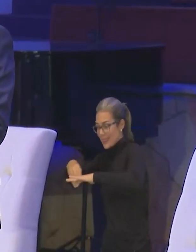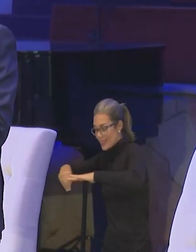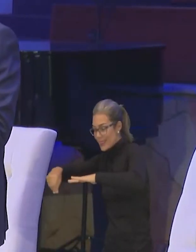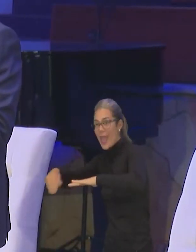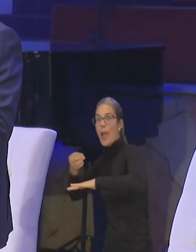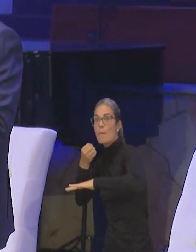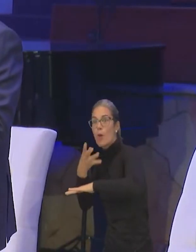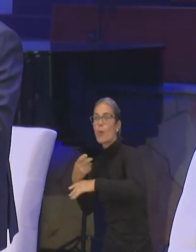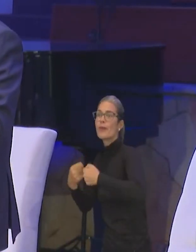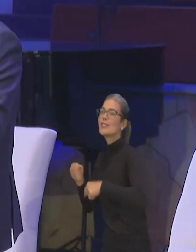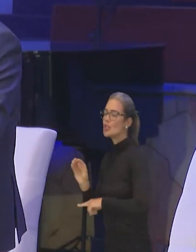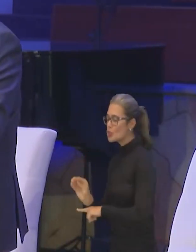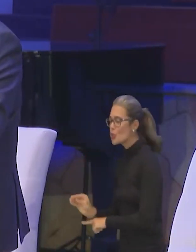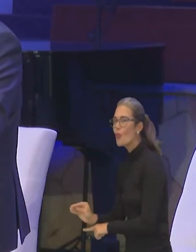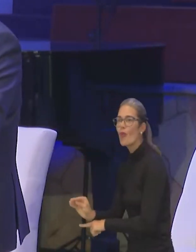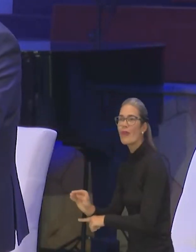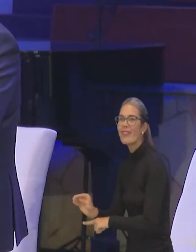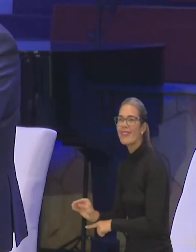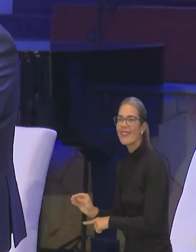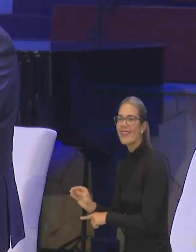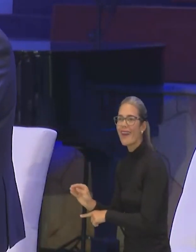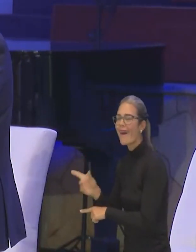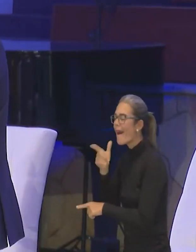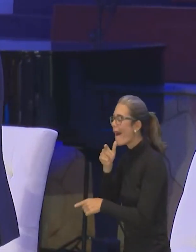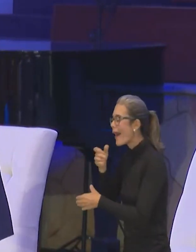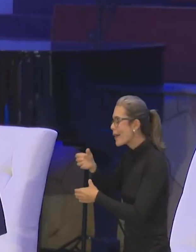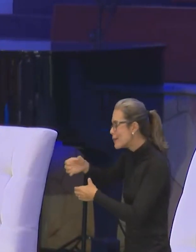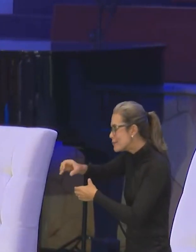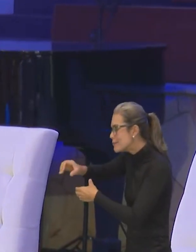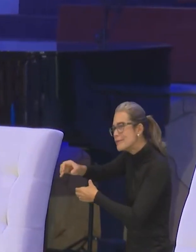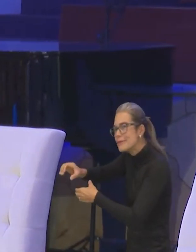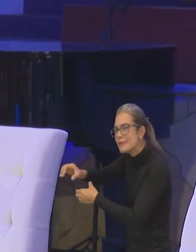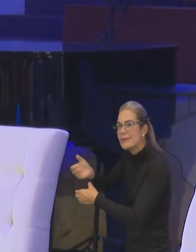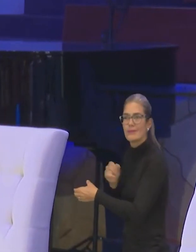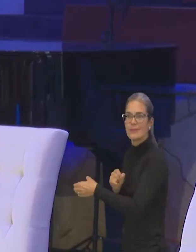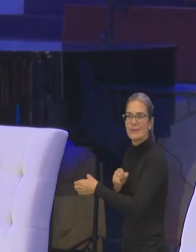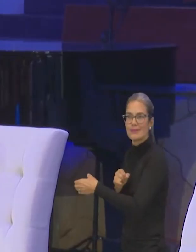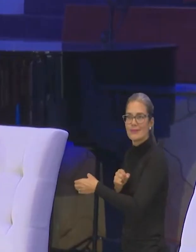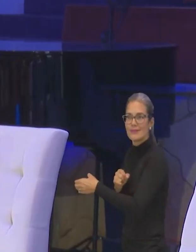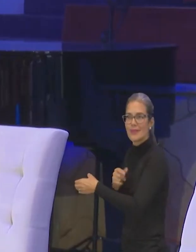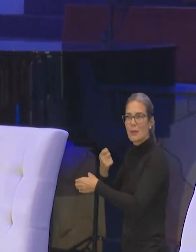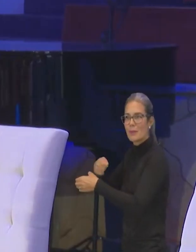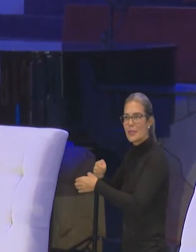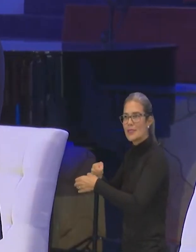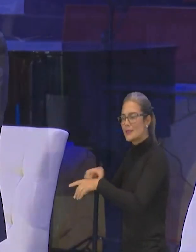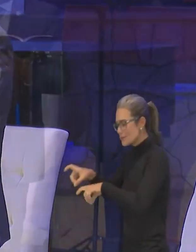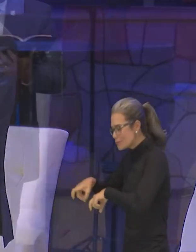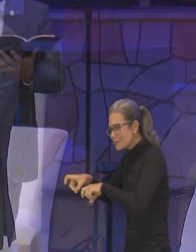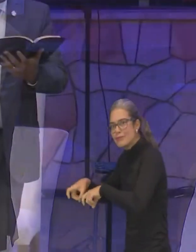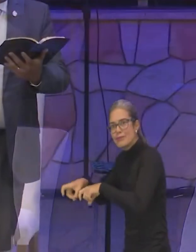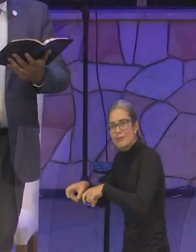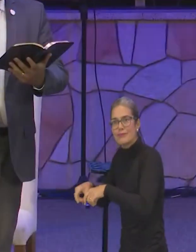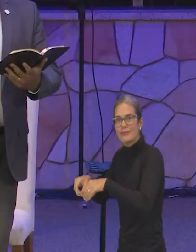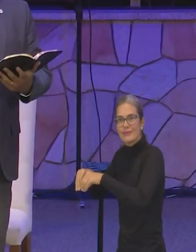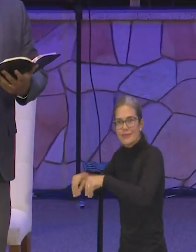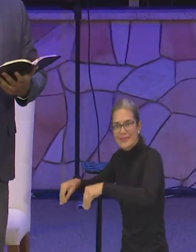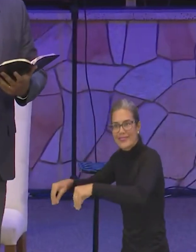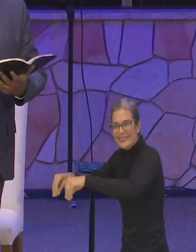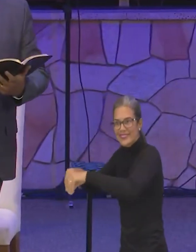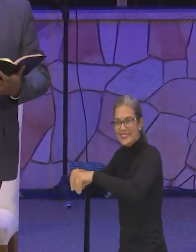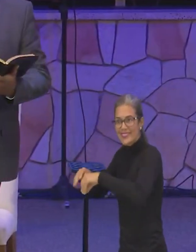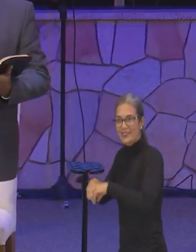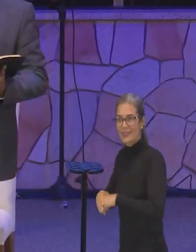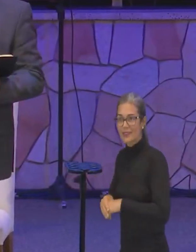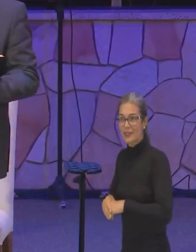bom cuidado. A Bíblia compara então os filhos da casa como brotos de oliveira, que não vão